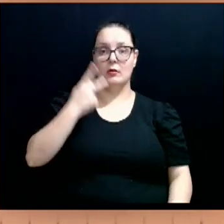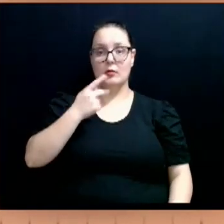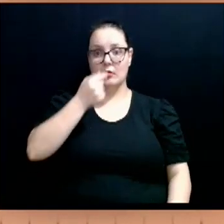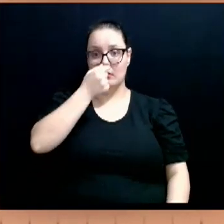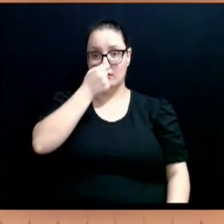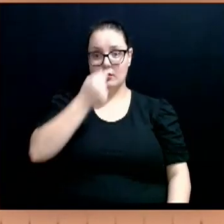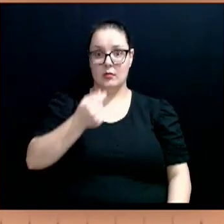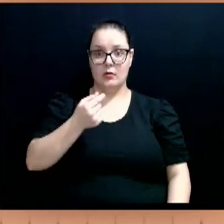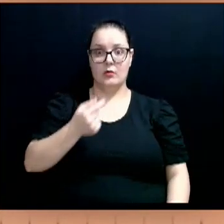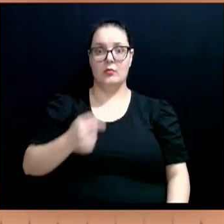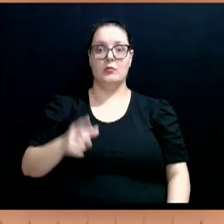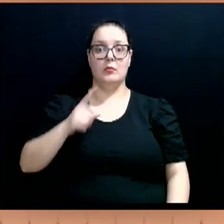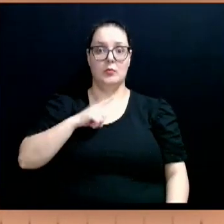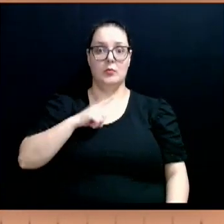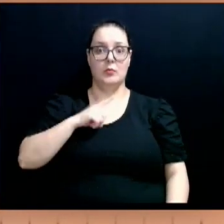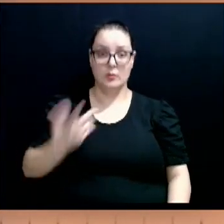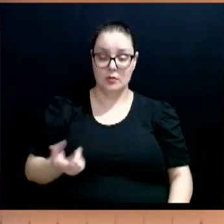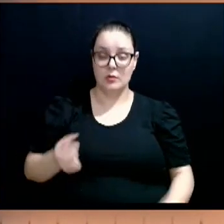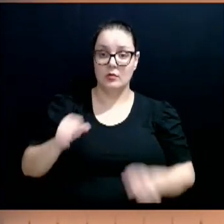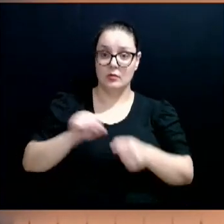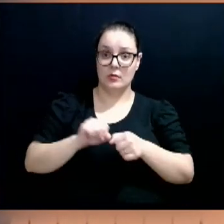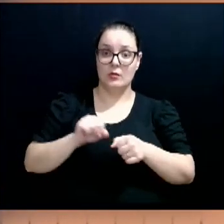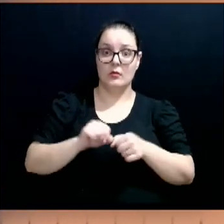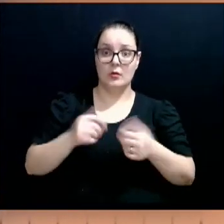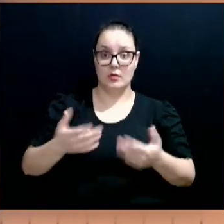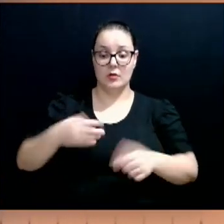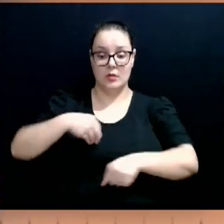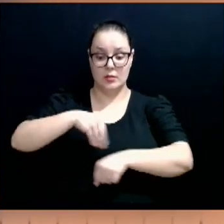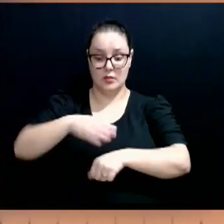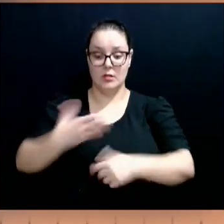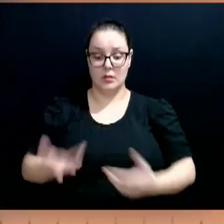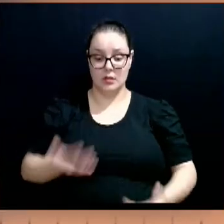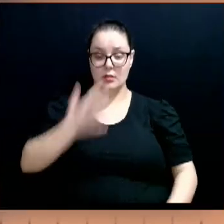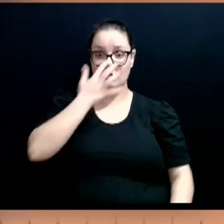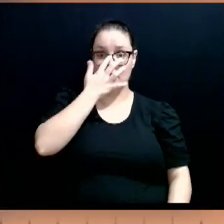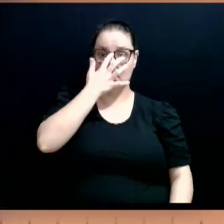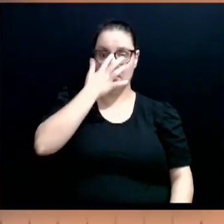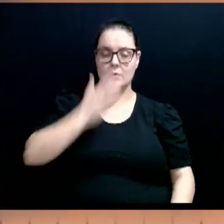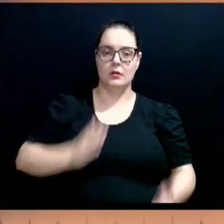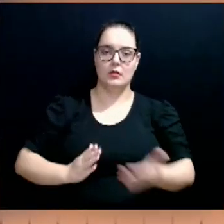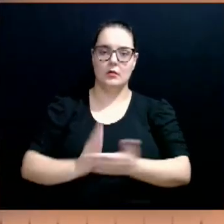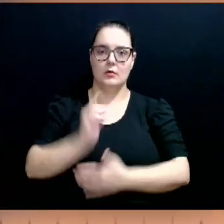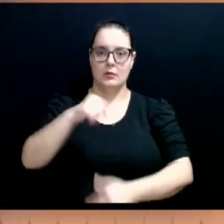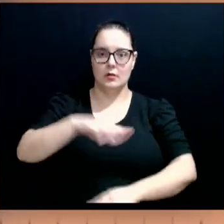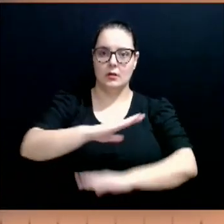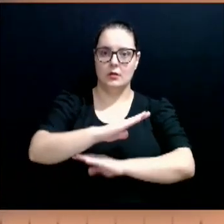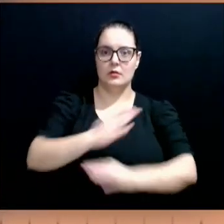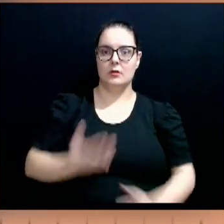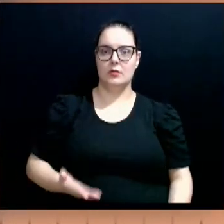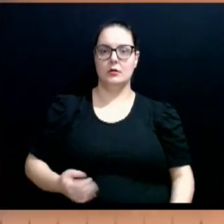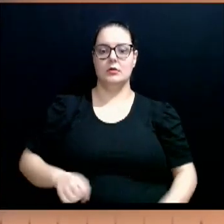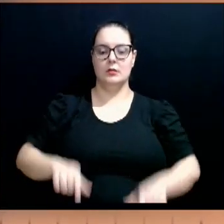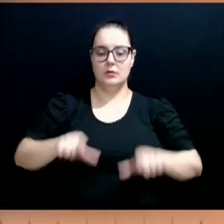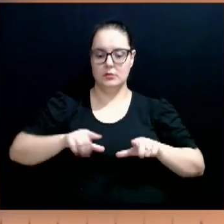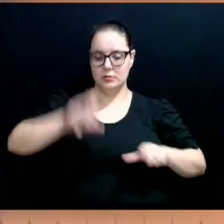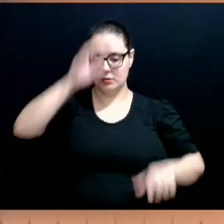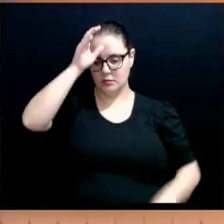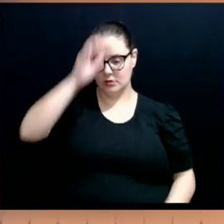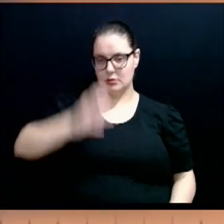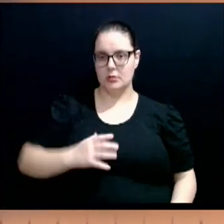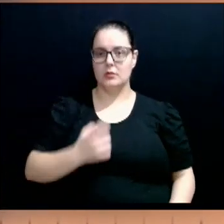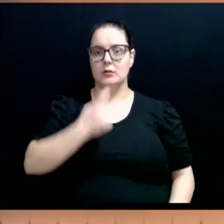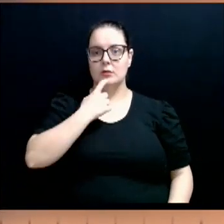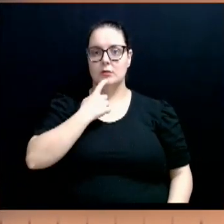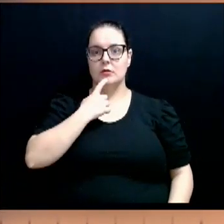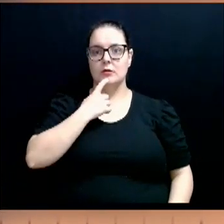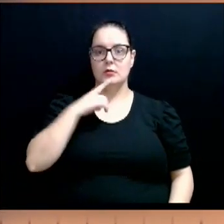ter feito essa indicação, aprovado aqui na Câmara, esse título de cidadão campineiro para o deputado Gilmar,